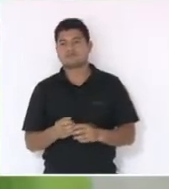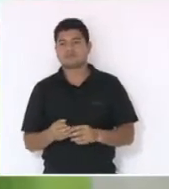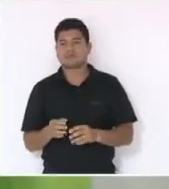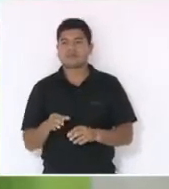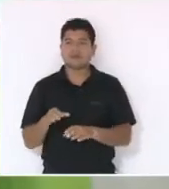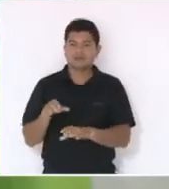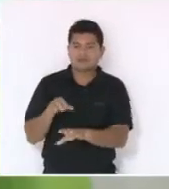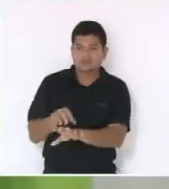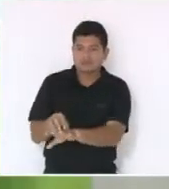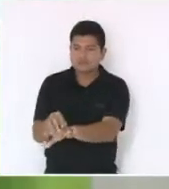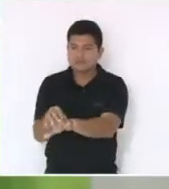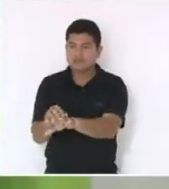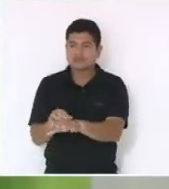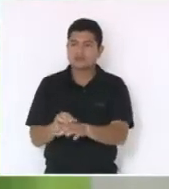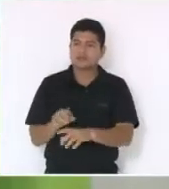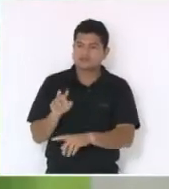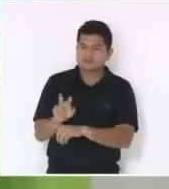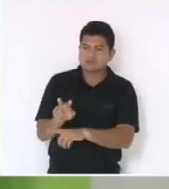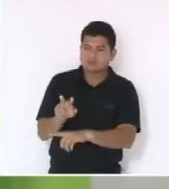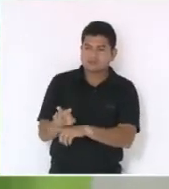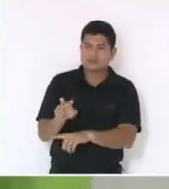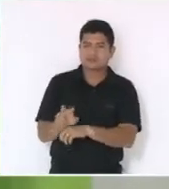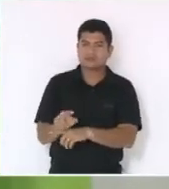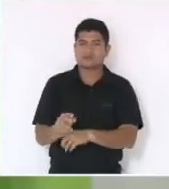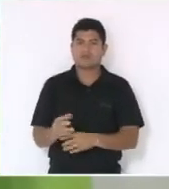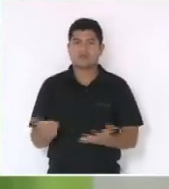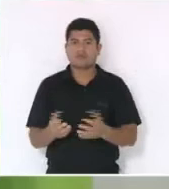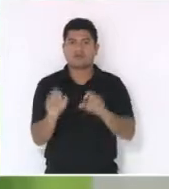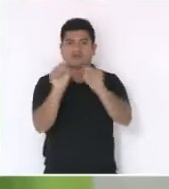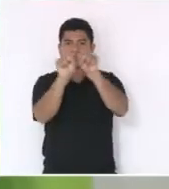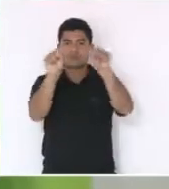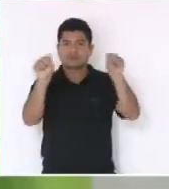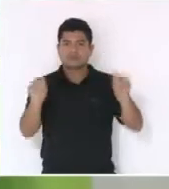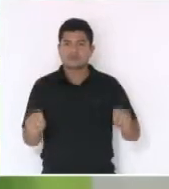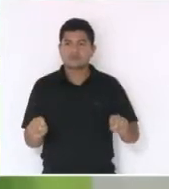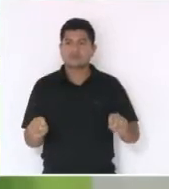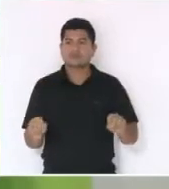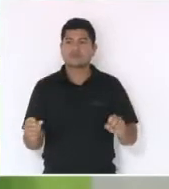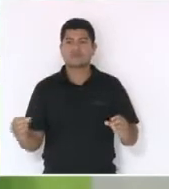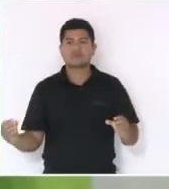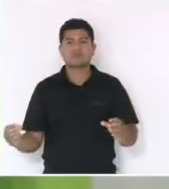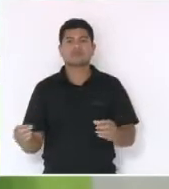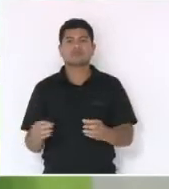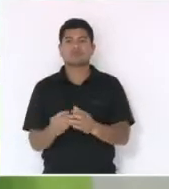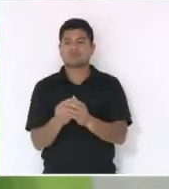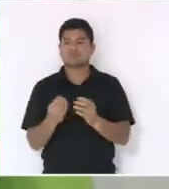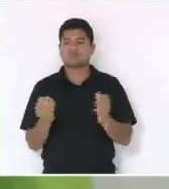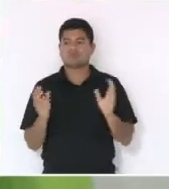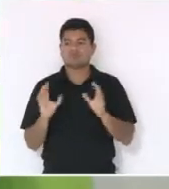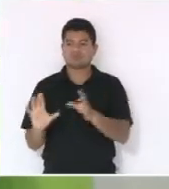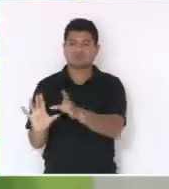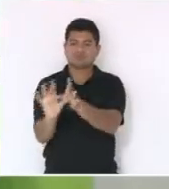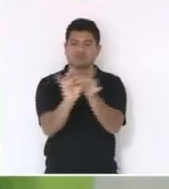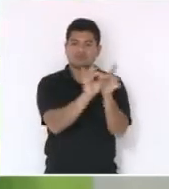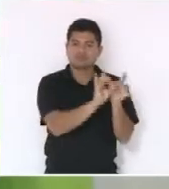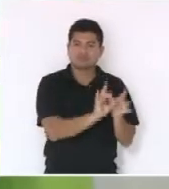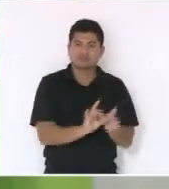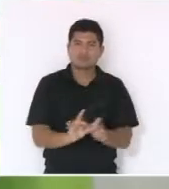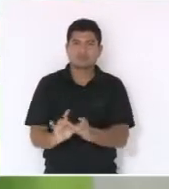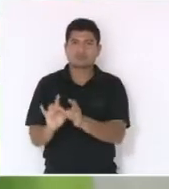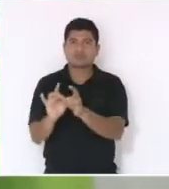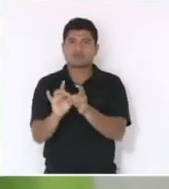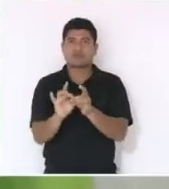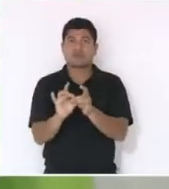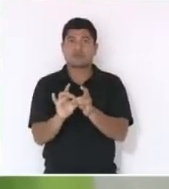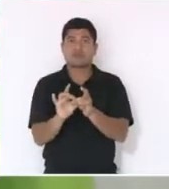nós temos um sistema integrado no Estado, aí a gente tem visto em vários pontos aquele